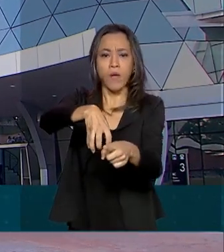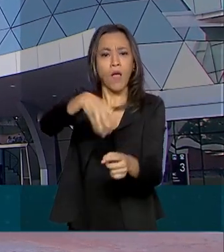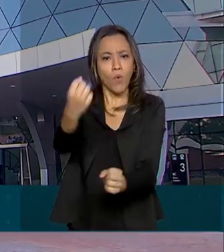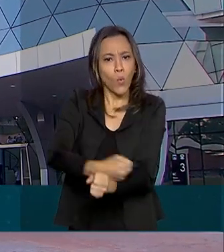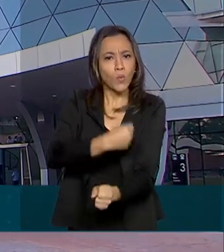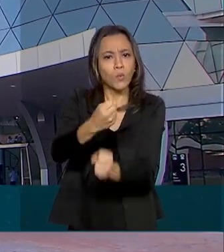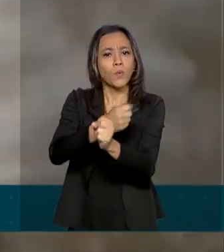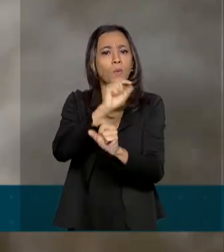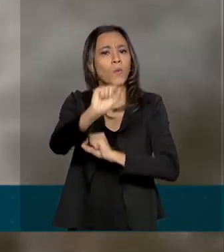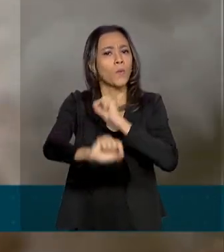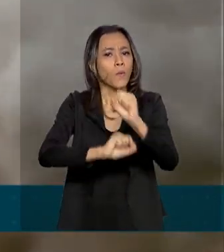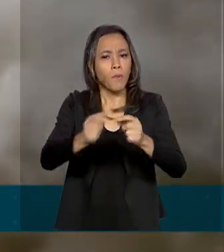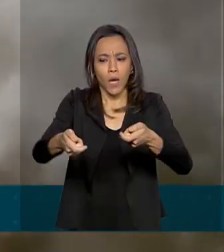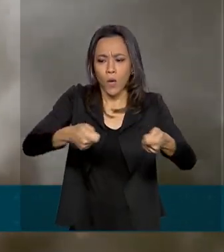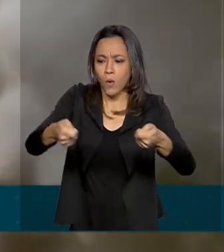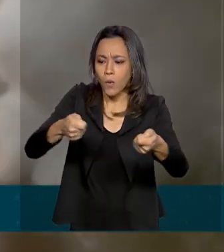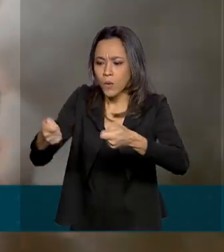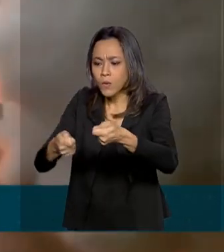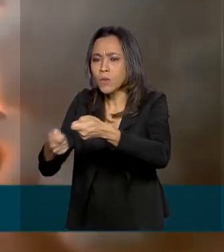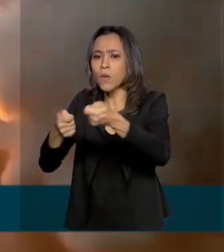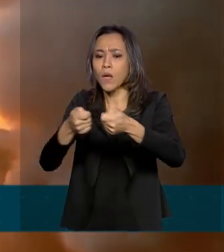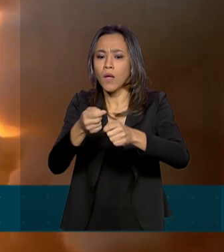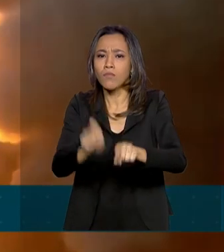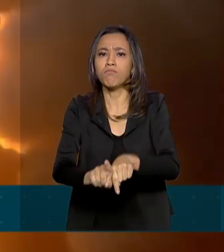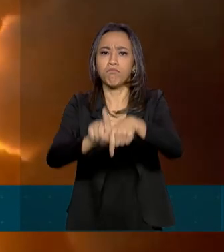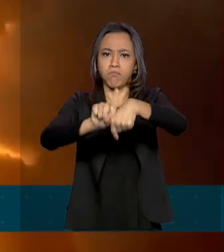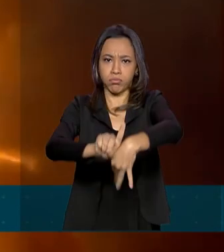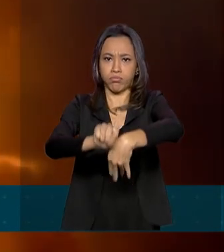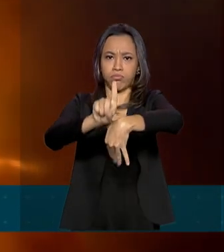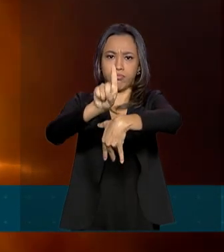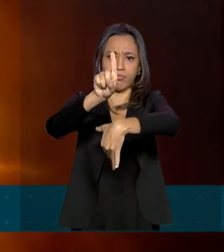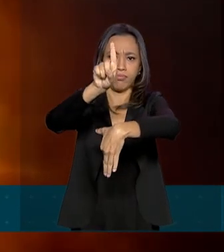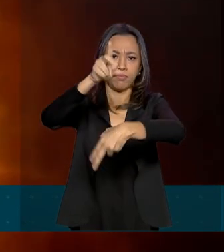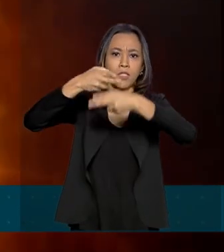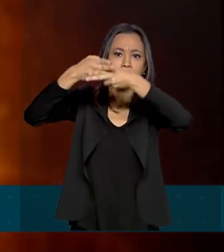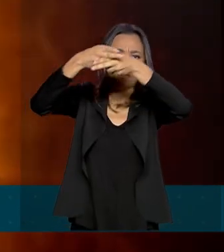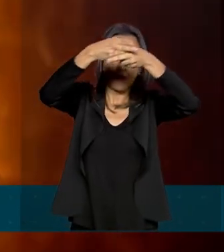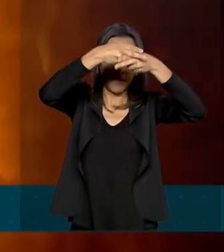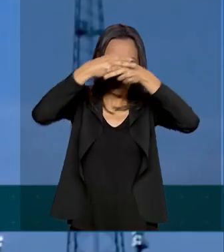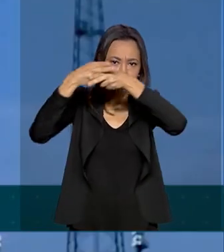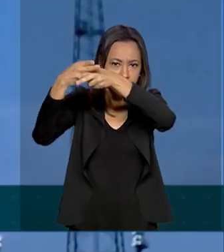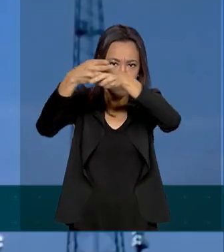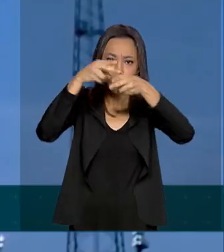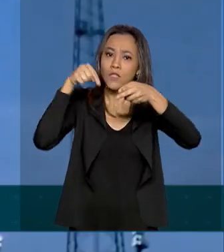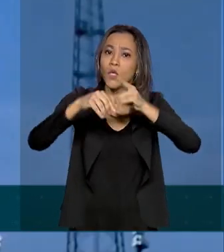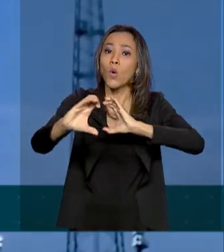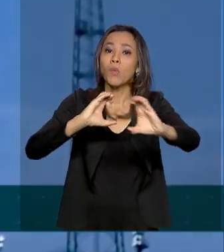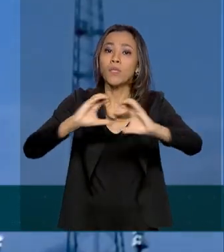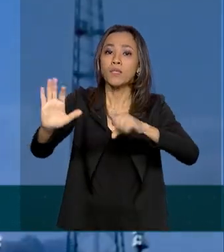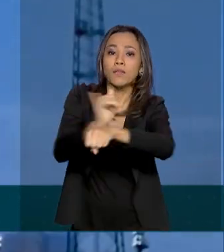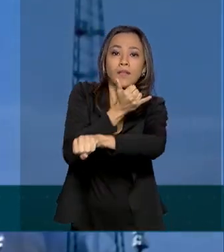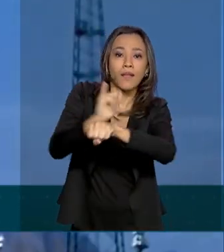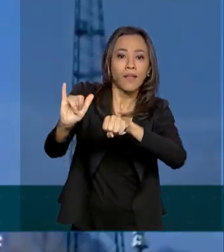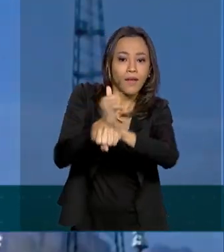gerenciar as atividades de controle do satélite geoestacionário de defesa e comunicações estratégicas.